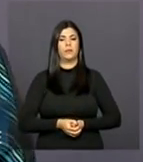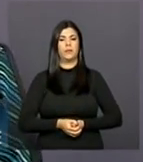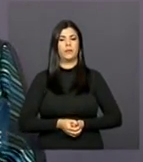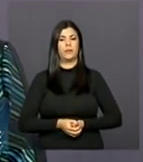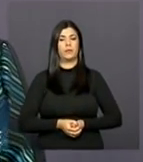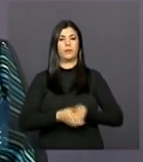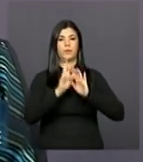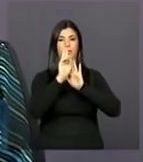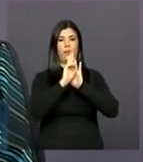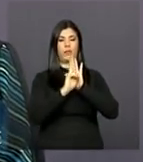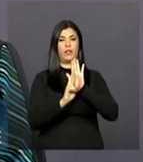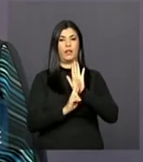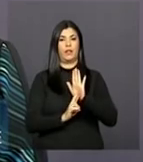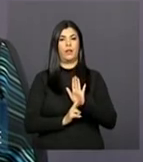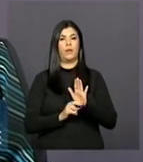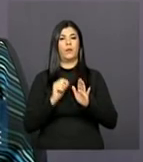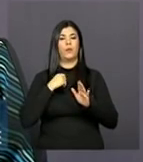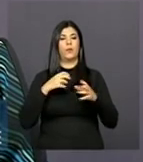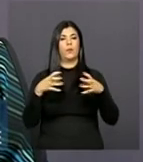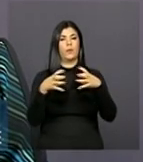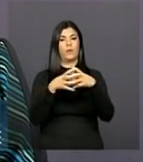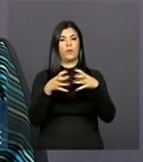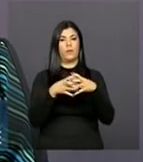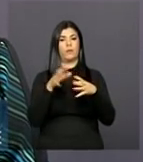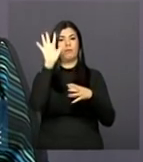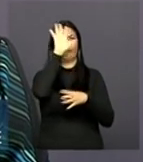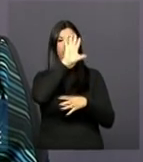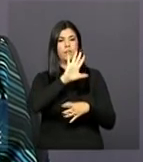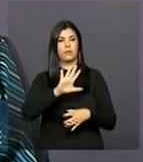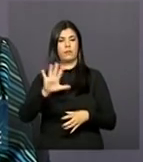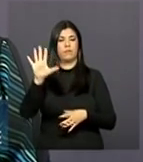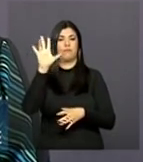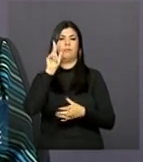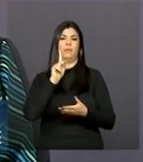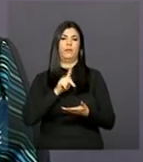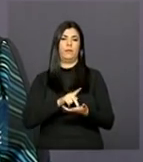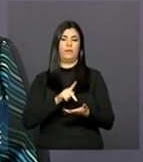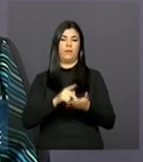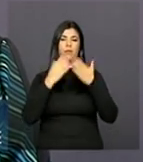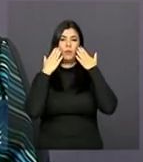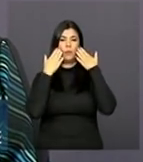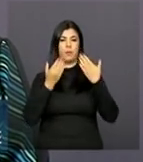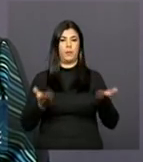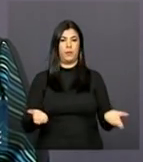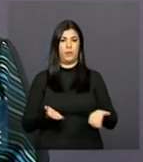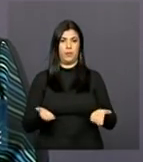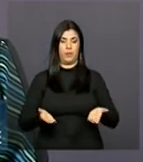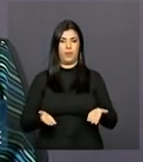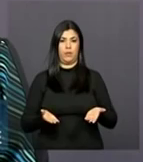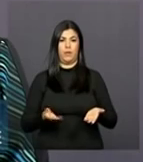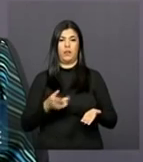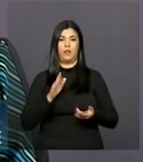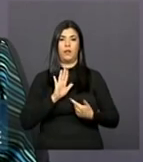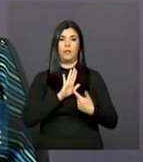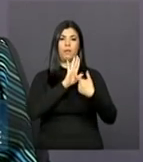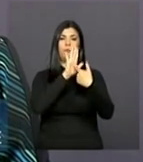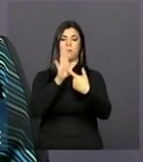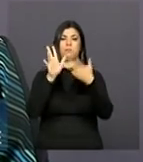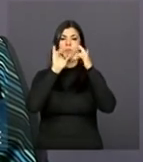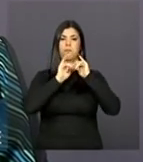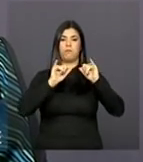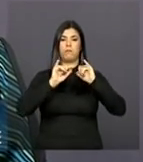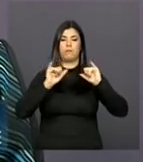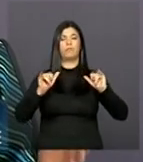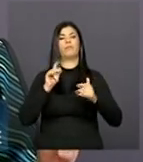o relatório que a comissão nacional da verdade apresenta para nós aqui hoje torna público